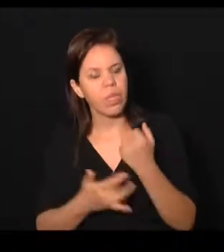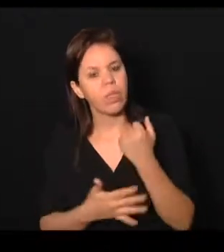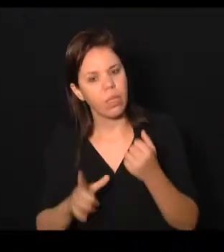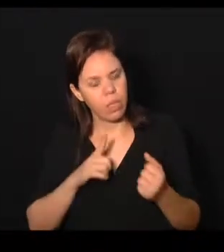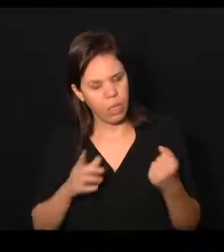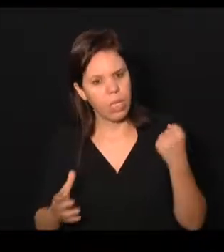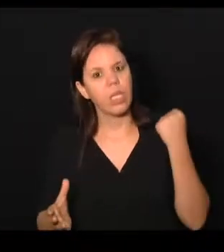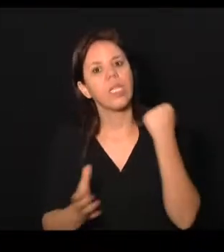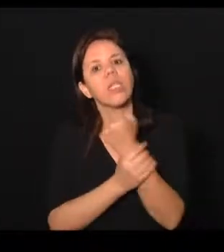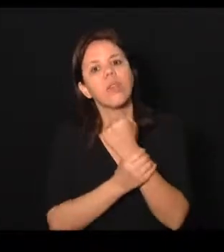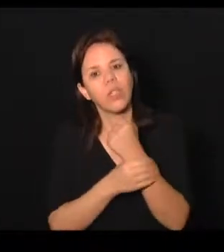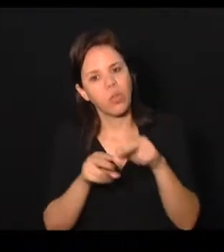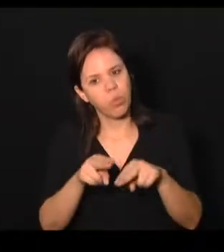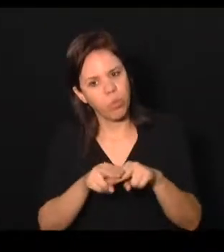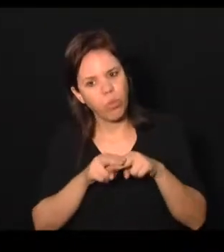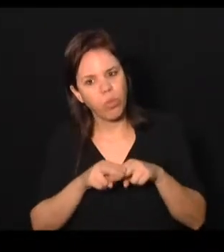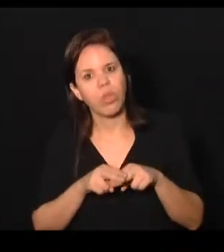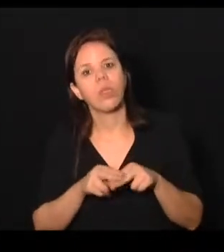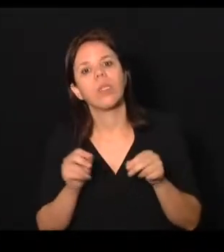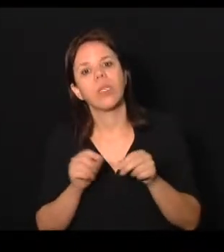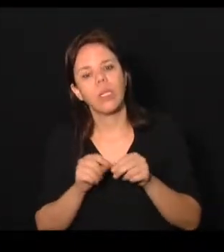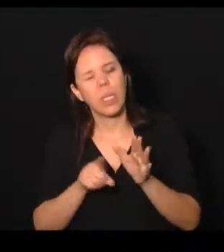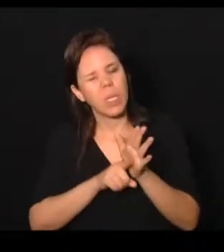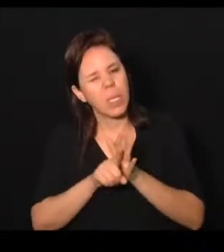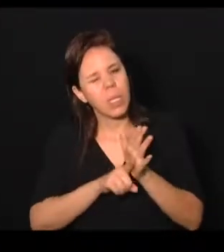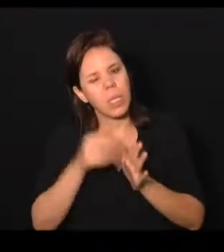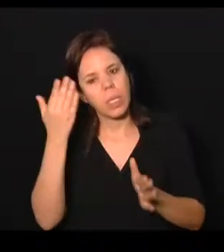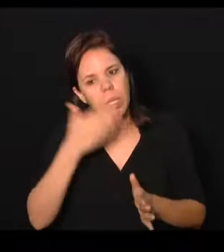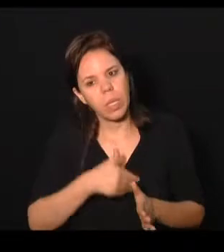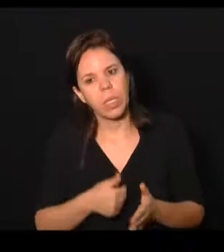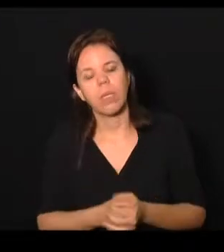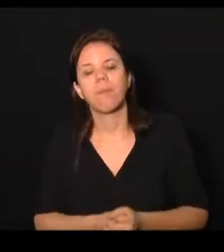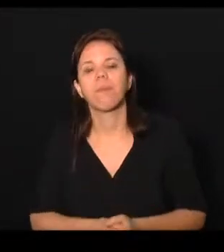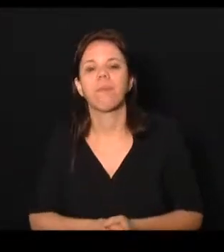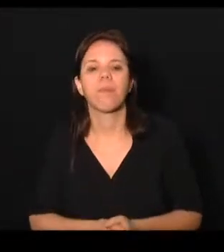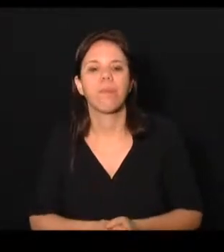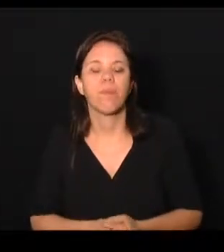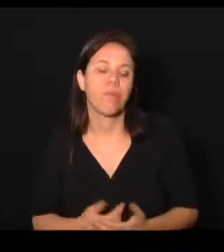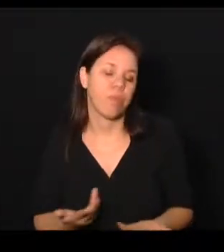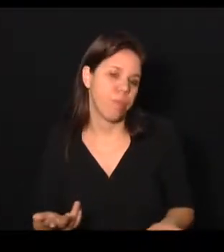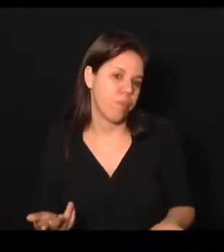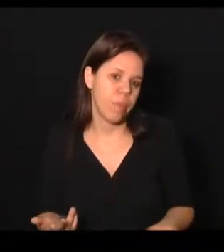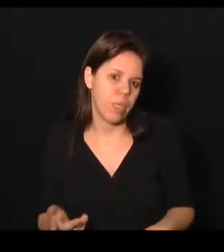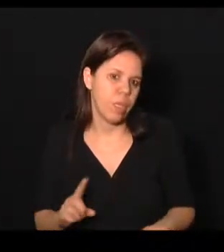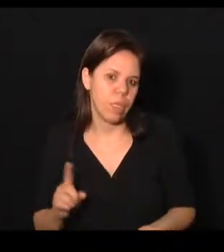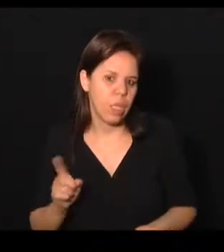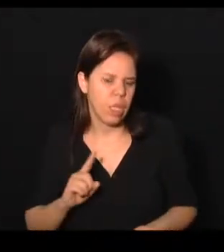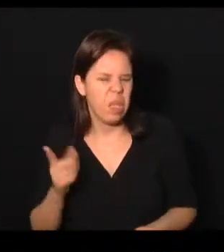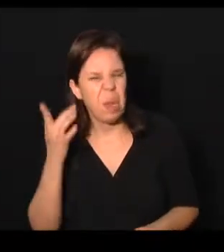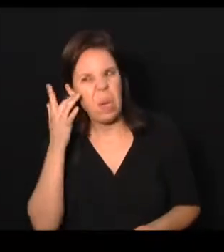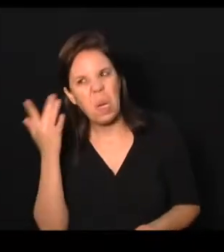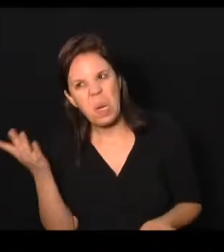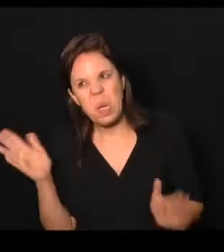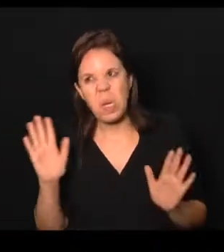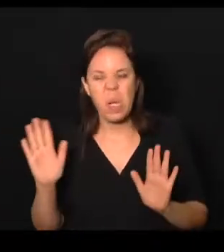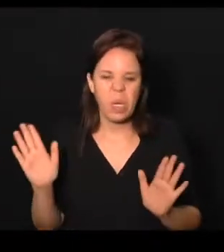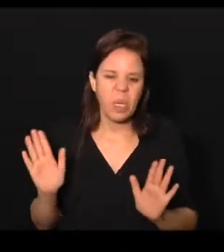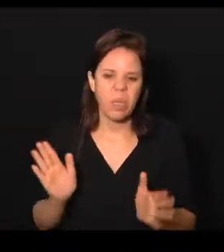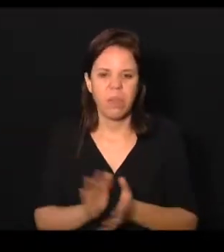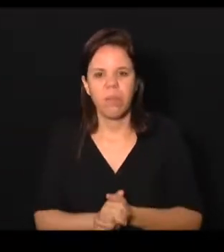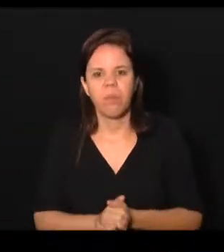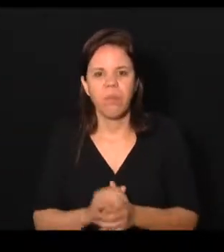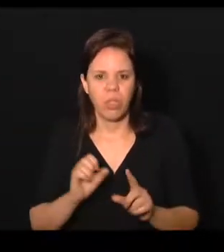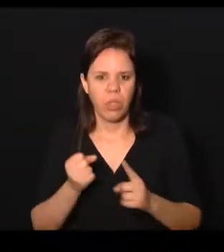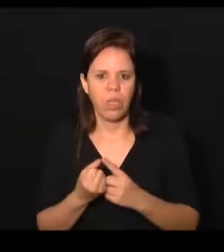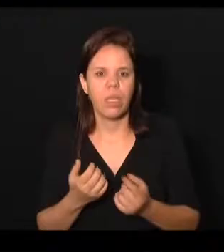seguro. Então, por isso, a gente se baseia em dado estatístico, em dado epidemiológico, e não em achismos, em dados